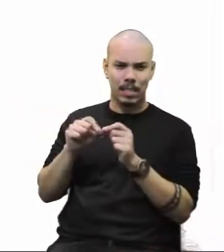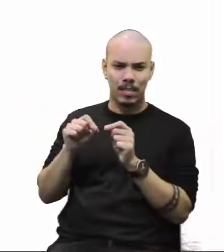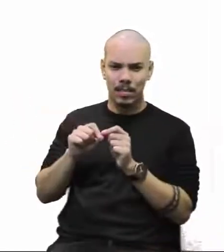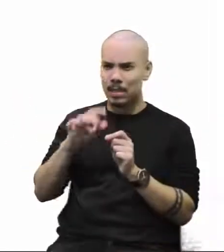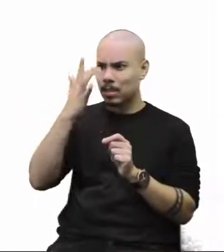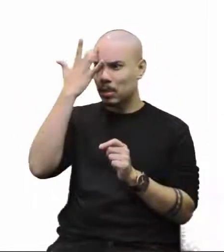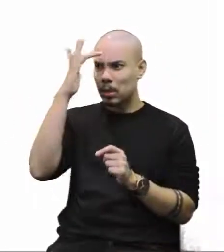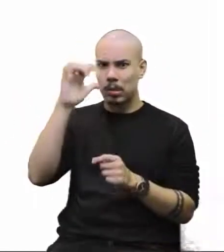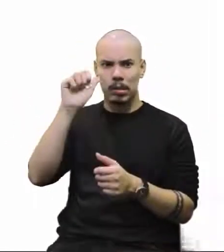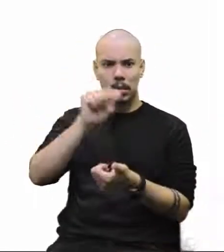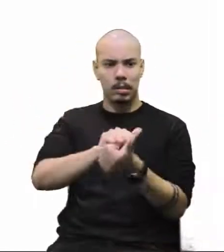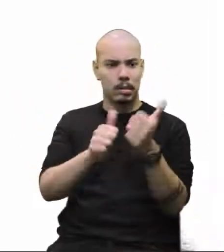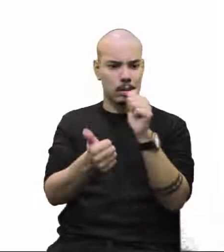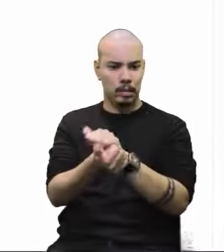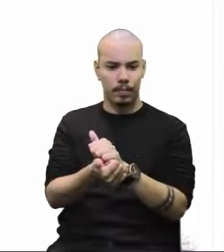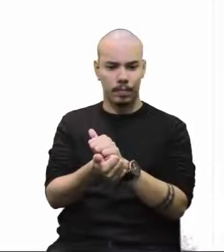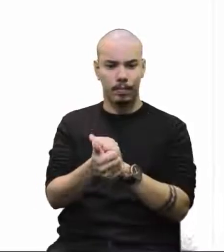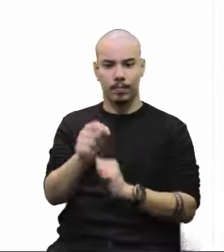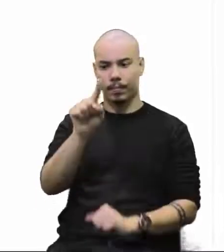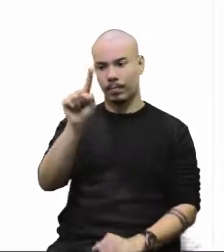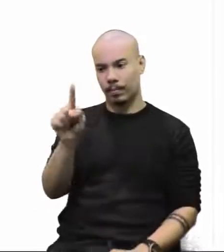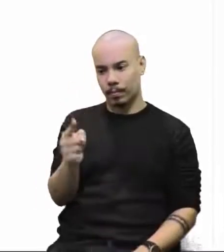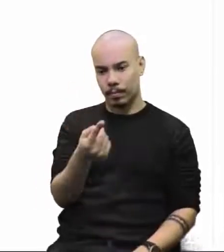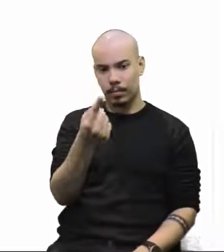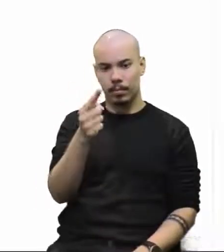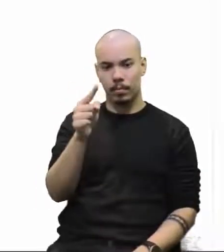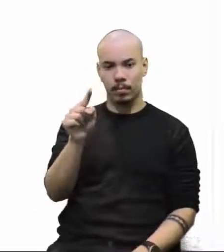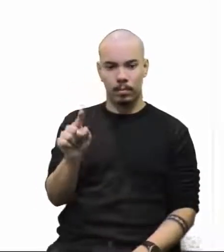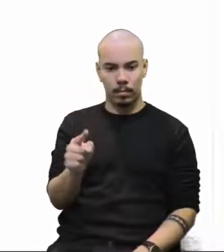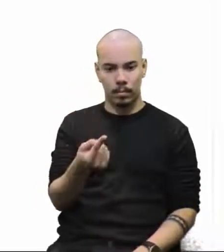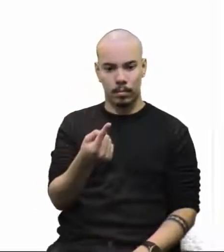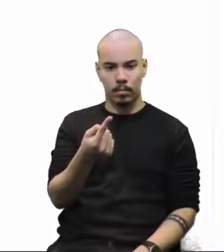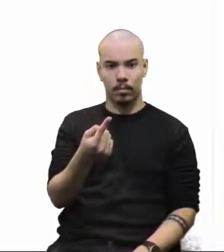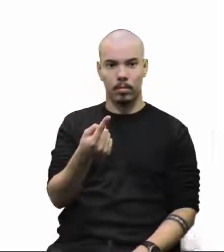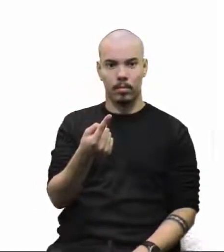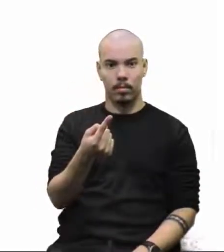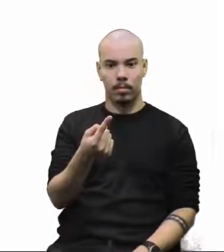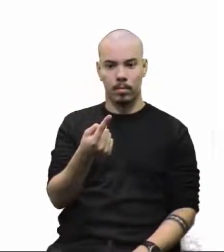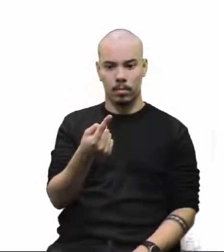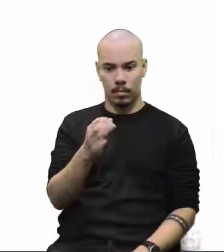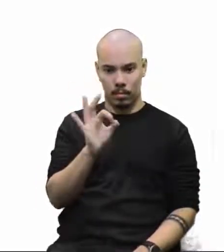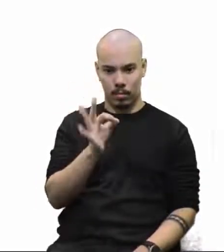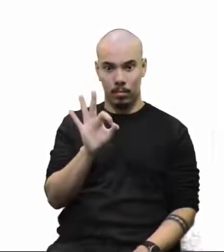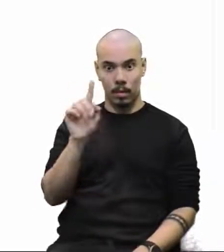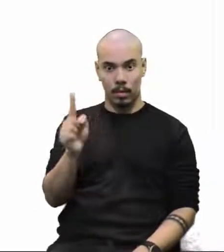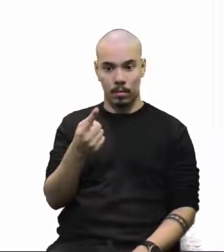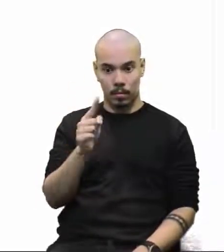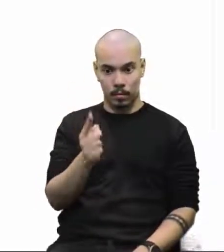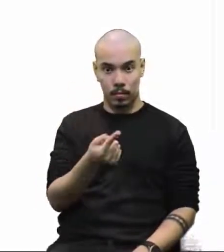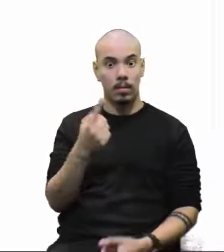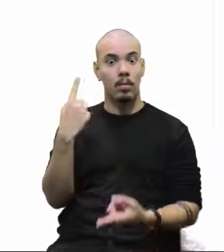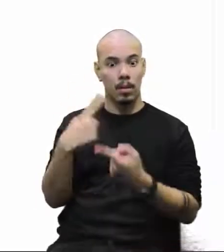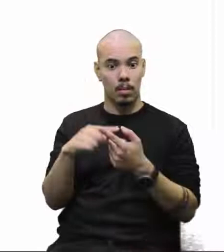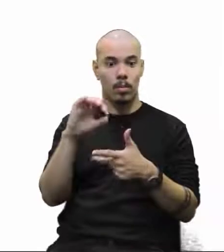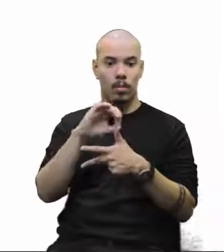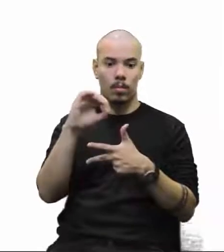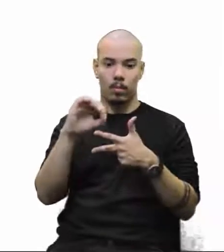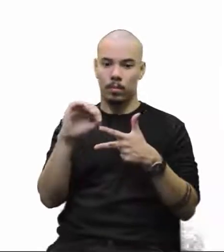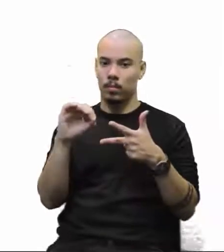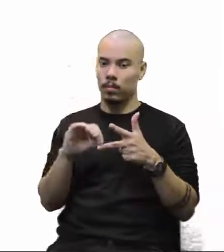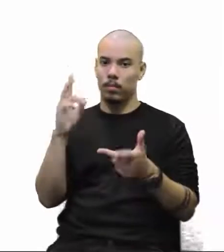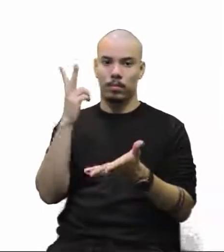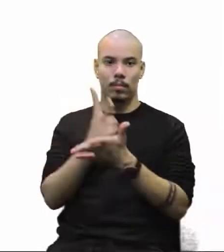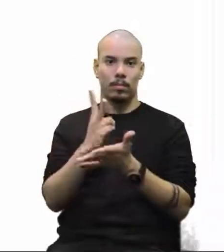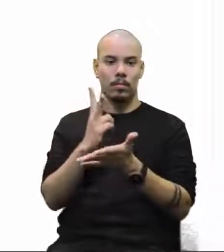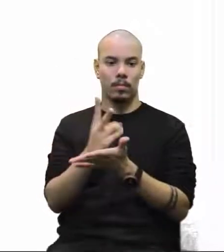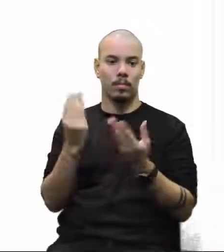não vai saber modificar, passa a vírgula 2 vezes para a direita, 1, 2. Lembrando que geralmente o Enem vai colocar a resposta A, B, C,